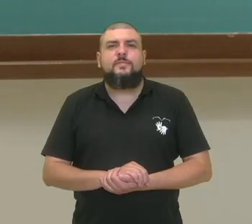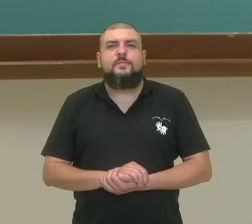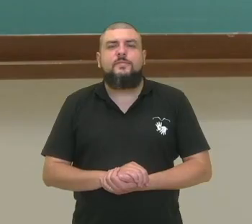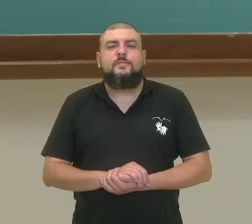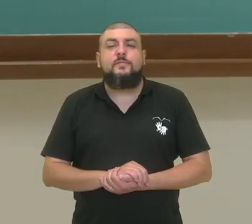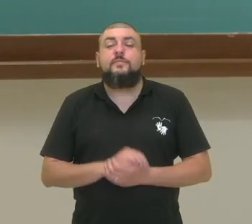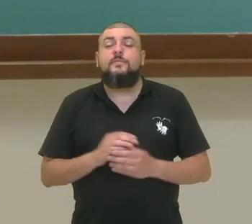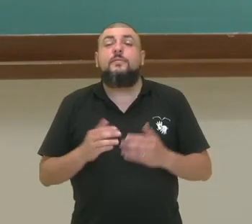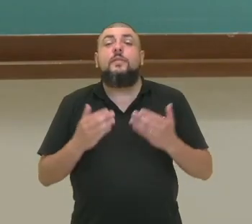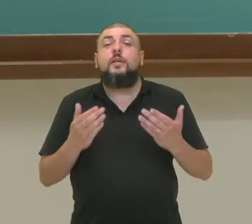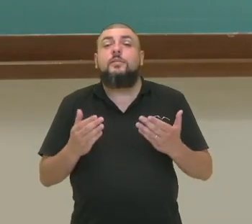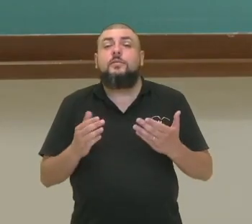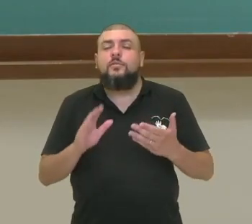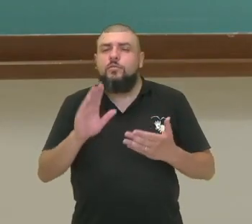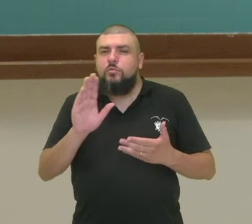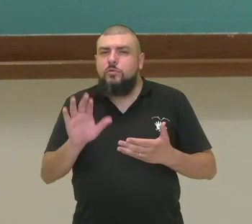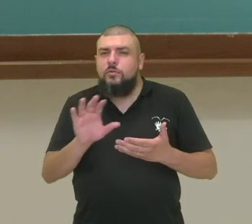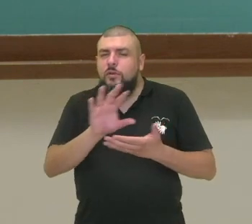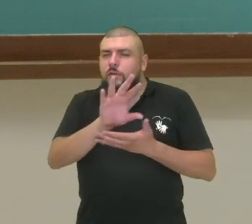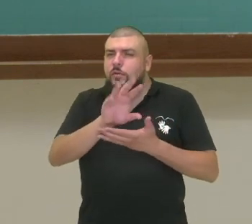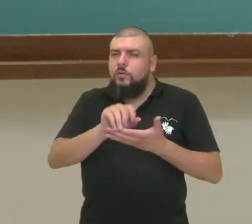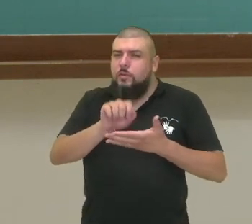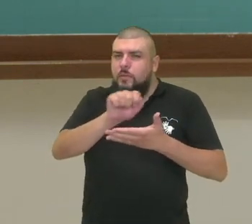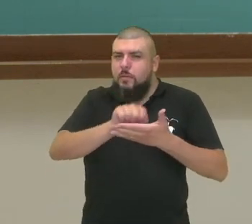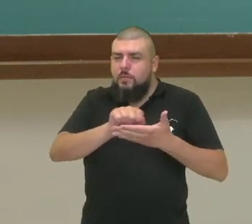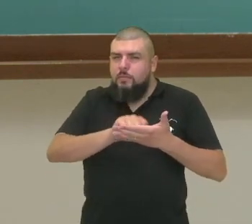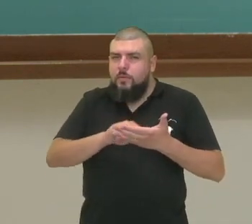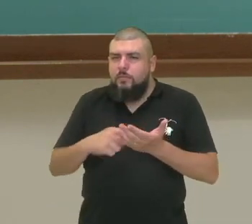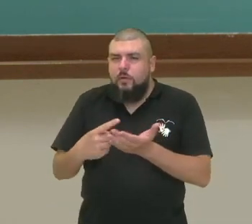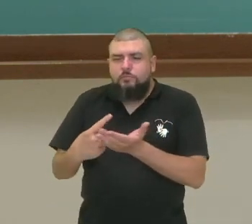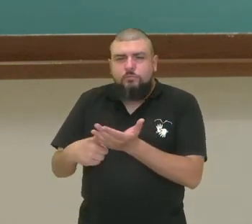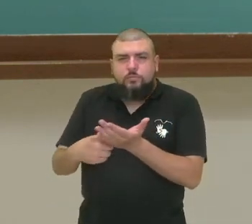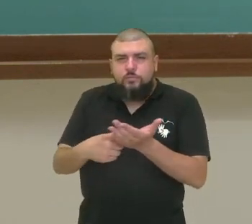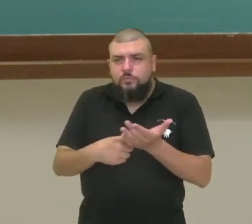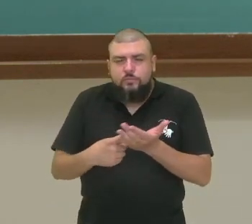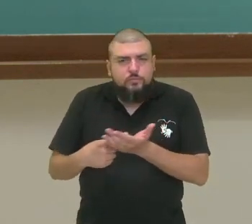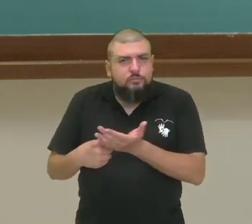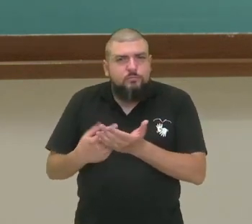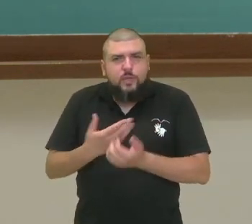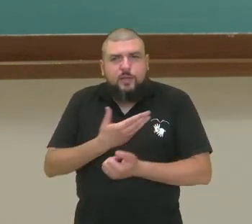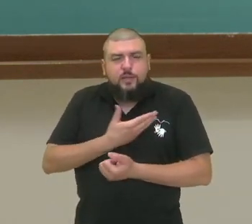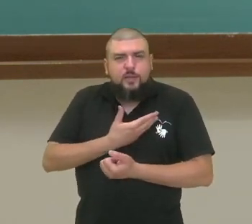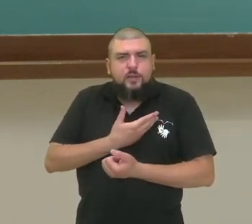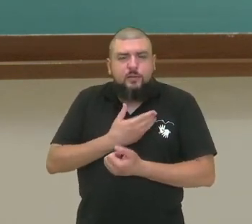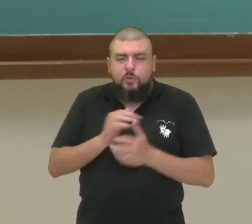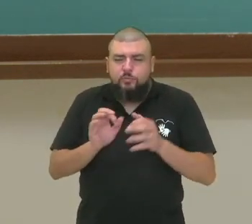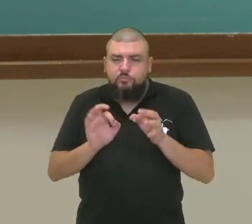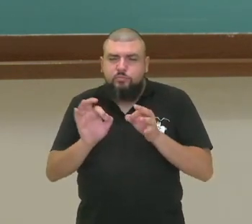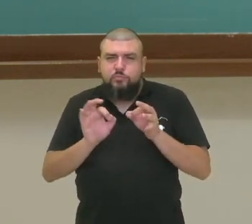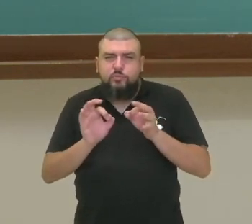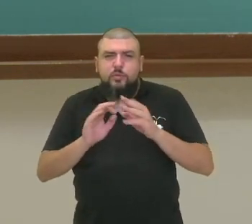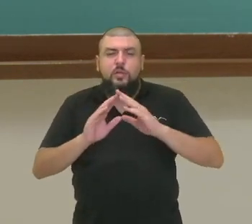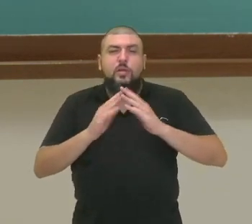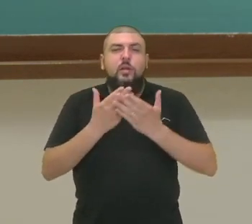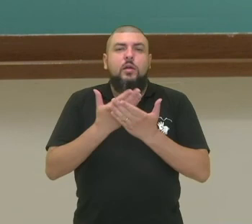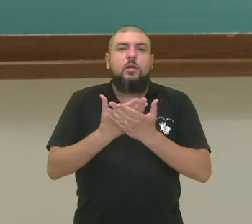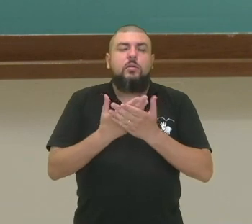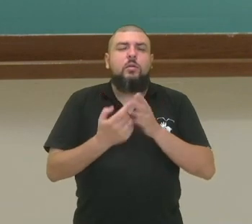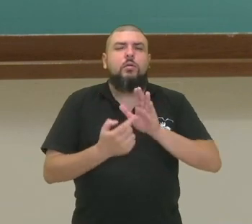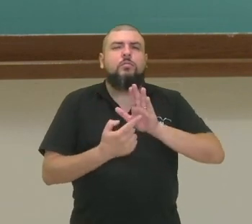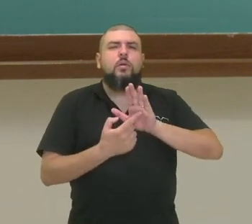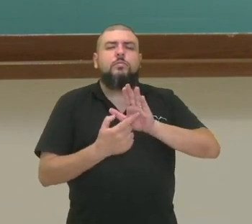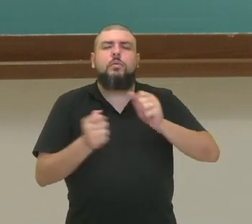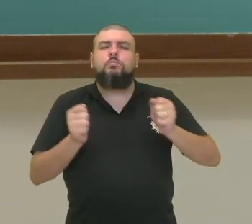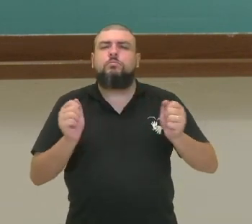E aí, conseguiu anotar? Já combinou aí com os colegas? Vocês podem preparar uma apresentação, de repente, na escola, cantando o